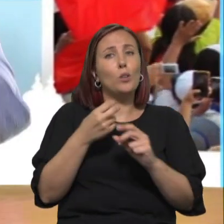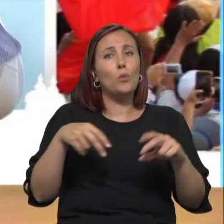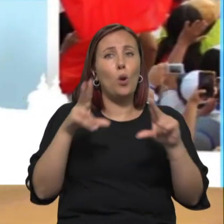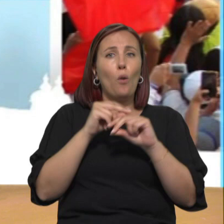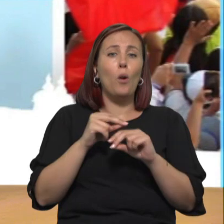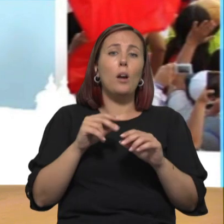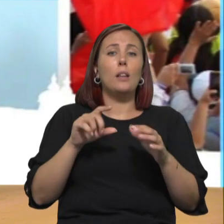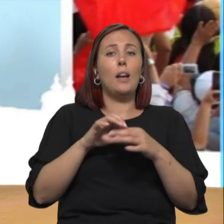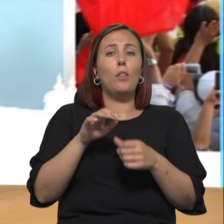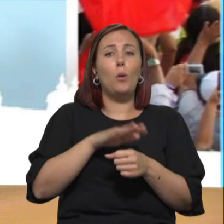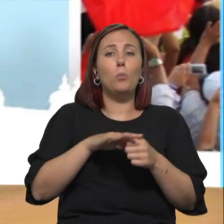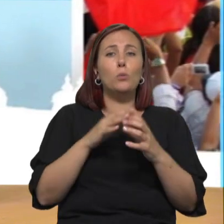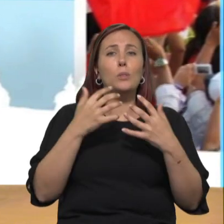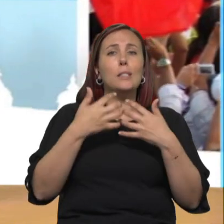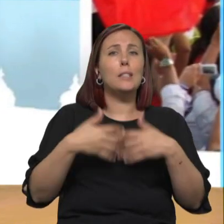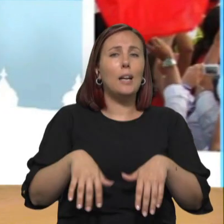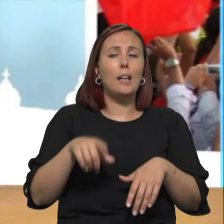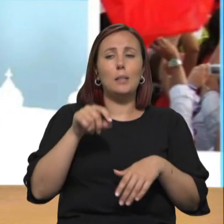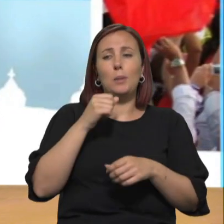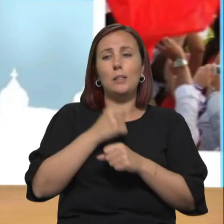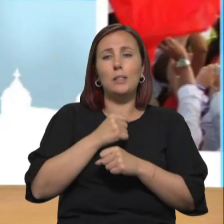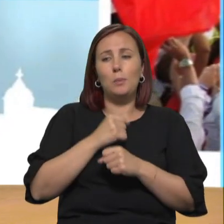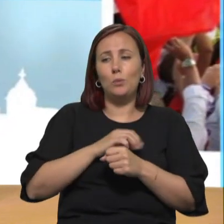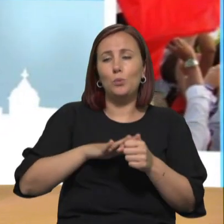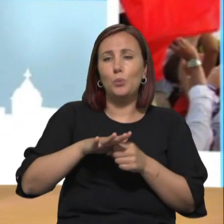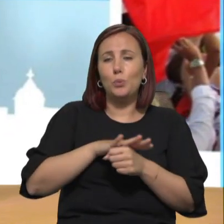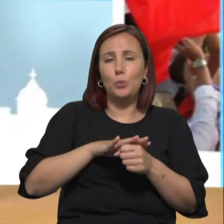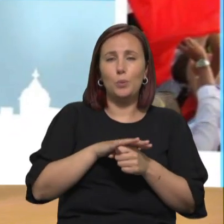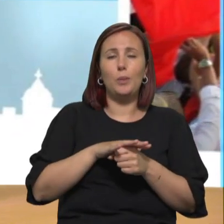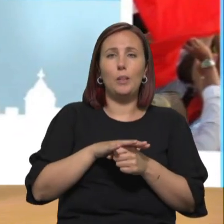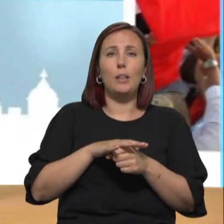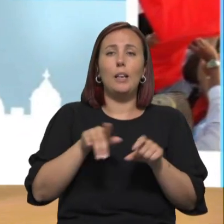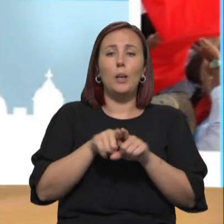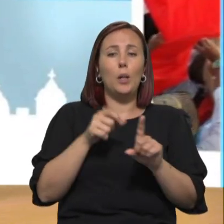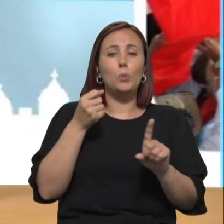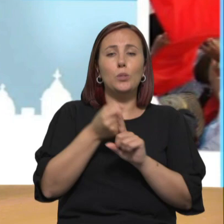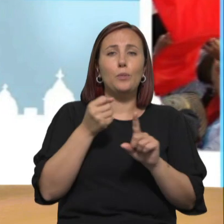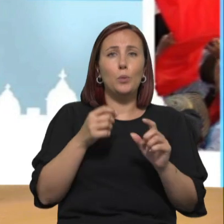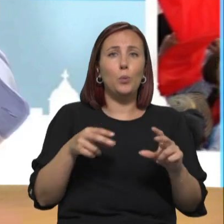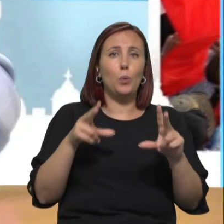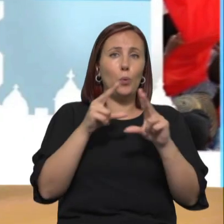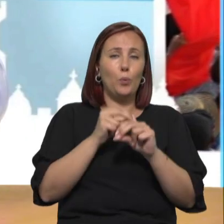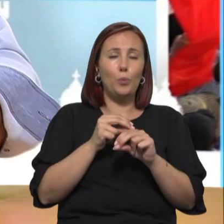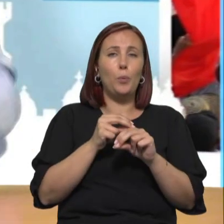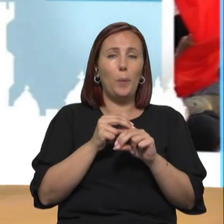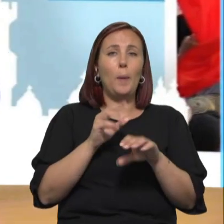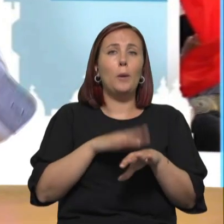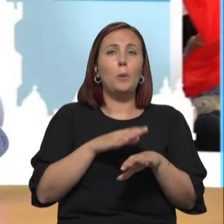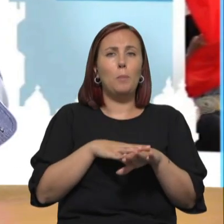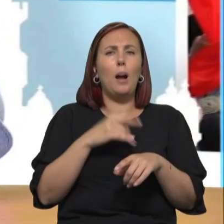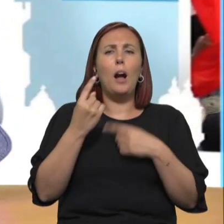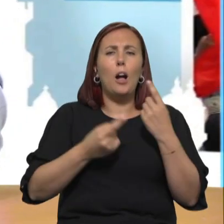sindical, para o mundo operário, para o mundo do trabalho, é um desafio novo. Começa-se a encontrar